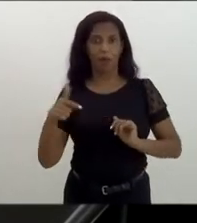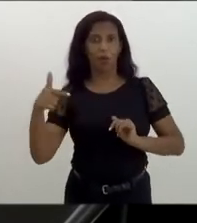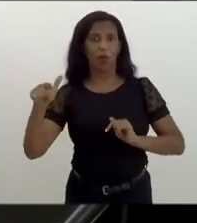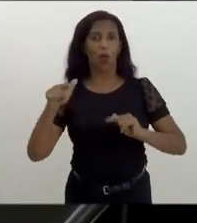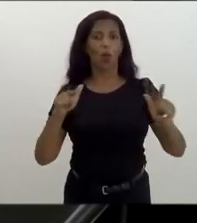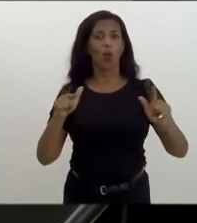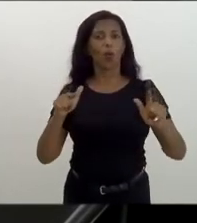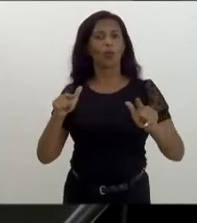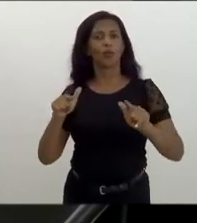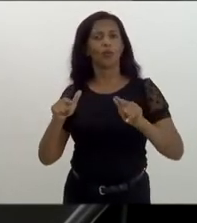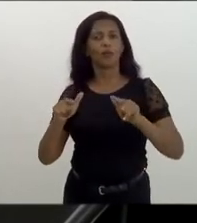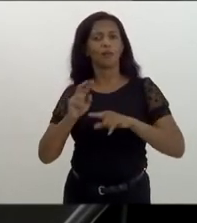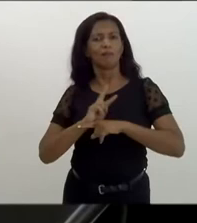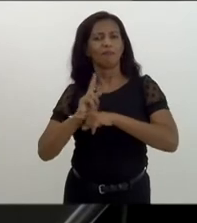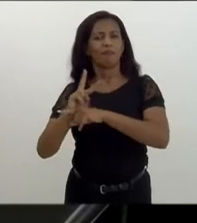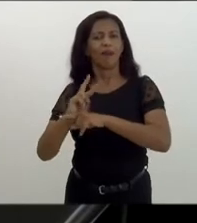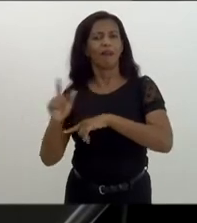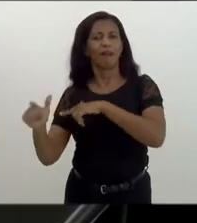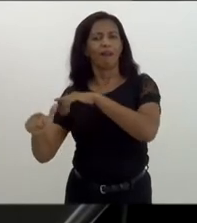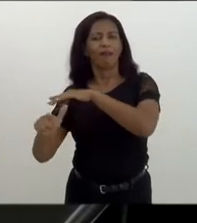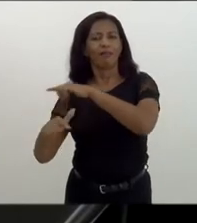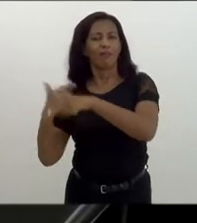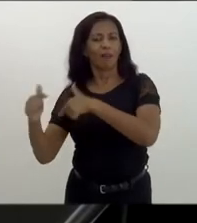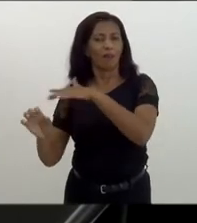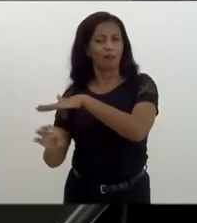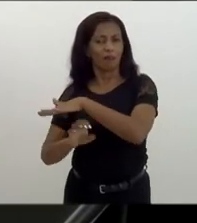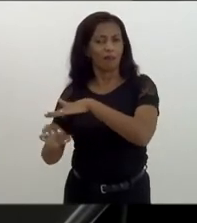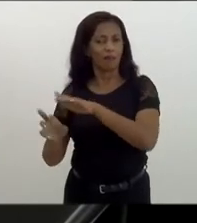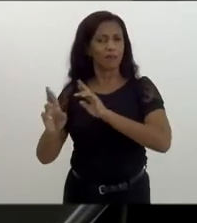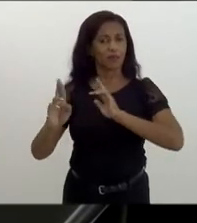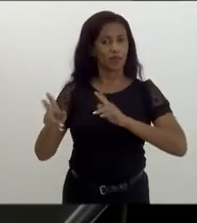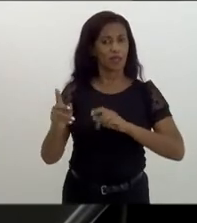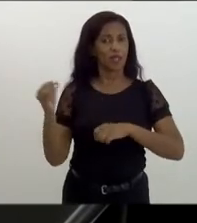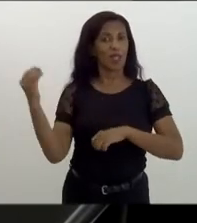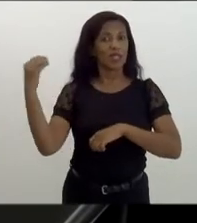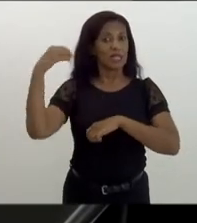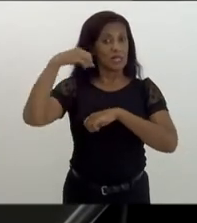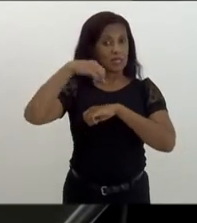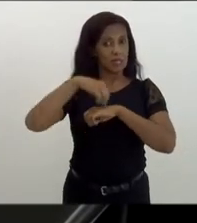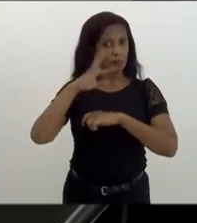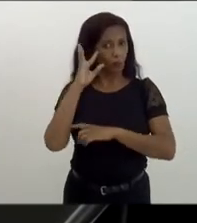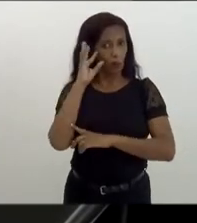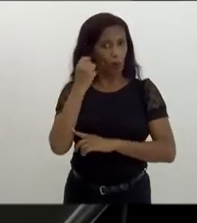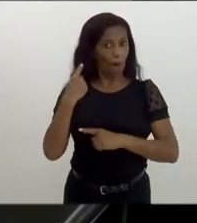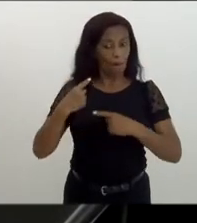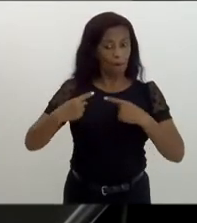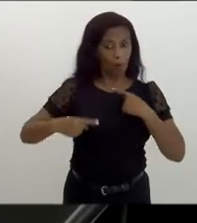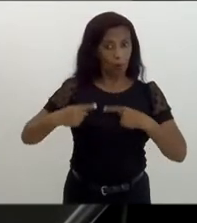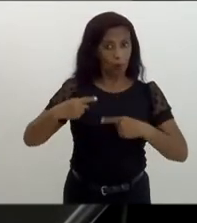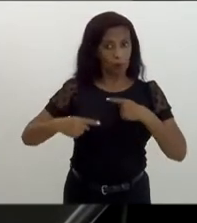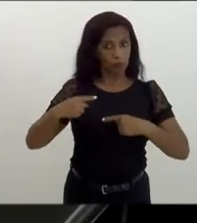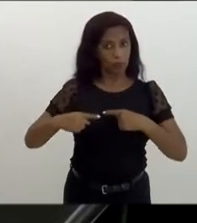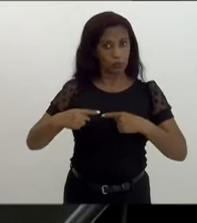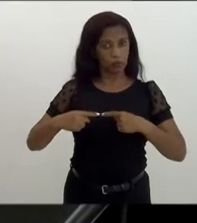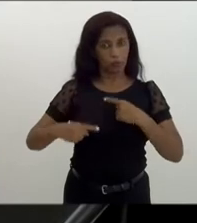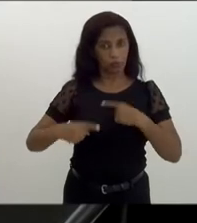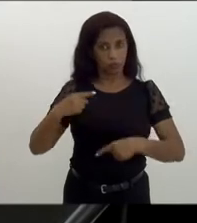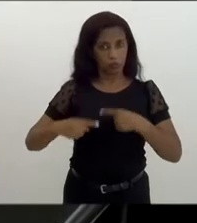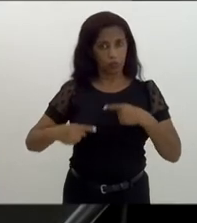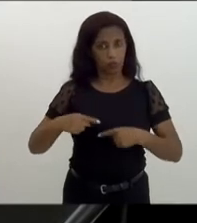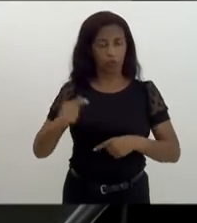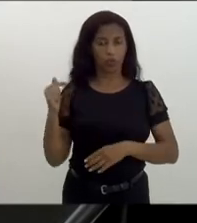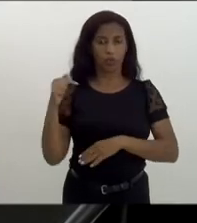alguma outra entidade em cima dessa decisão repito política e